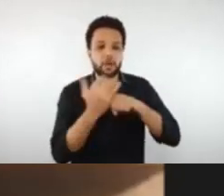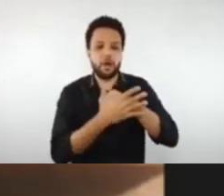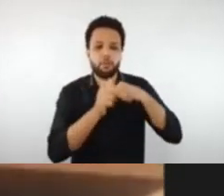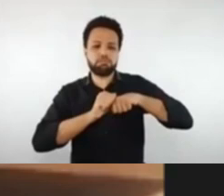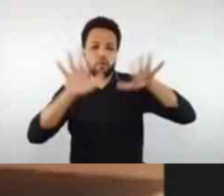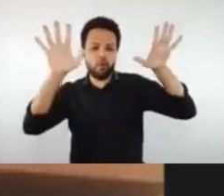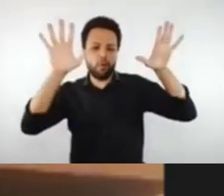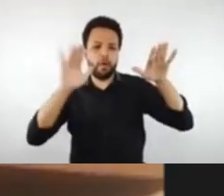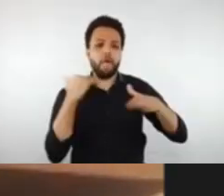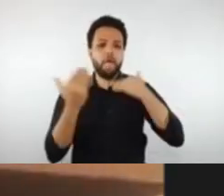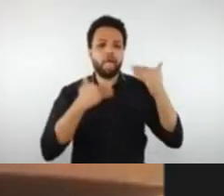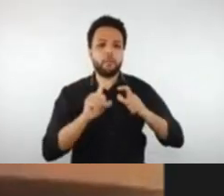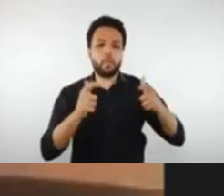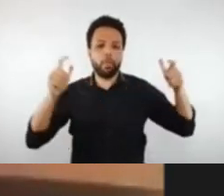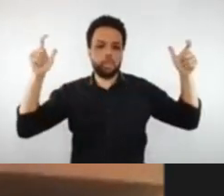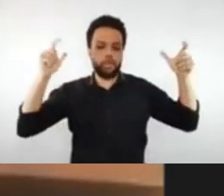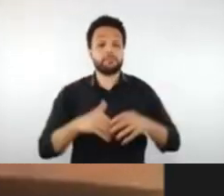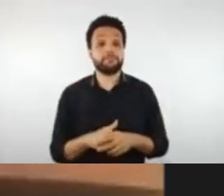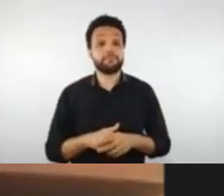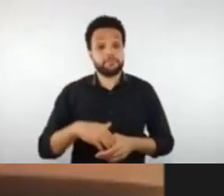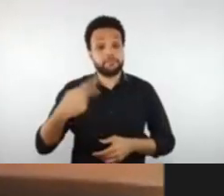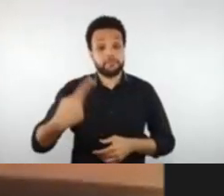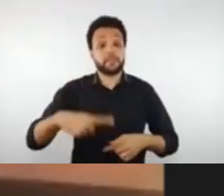pandemia. Então, quando a gente